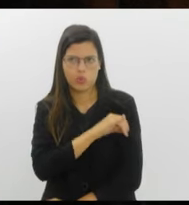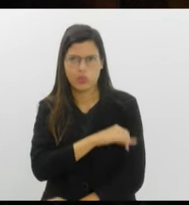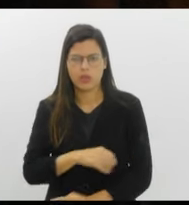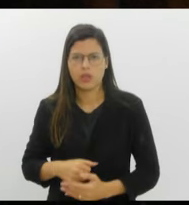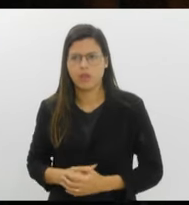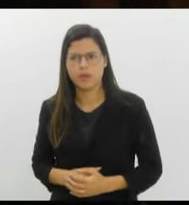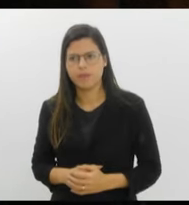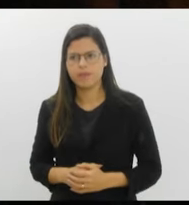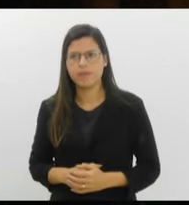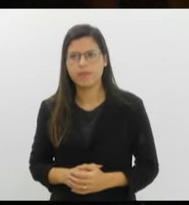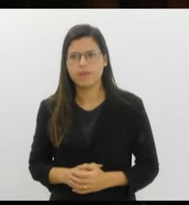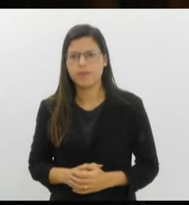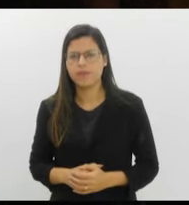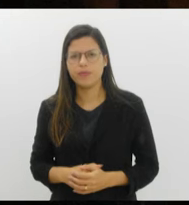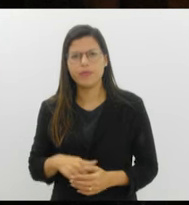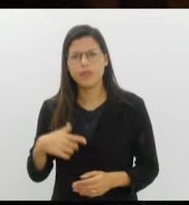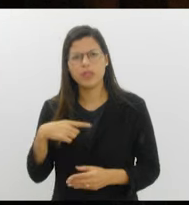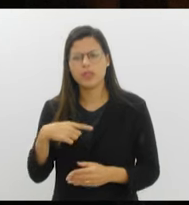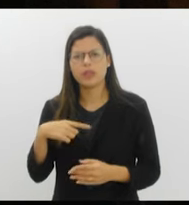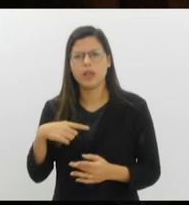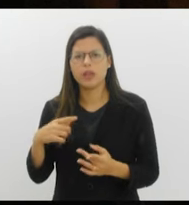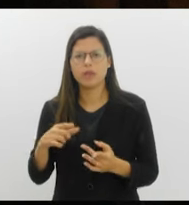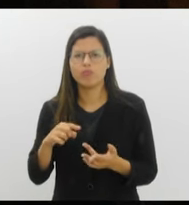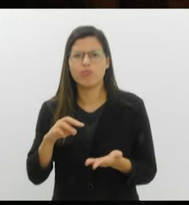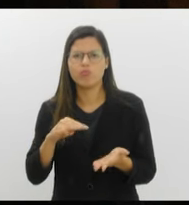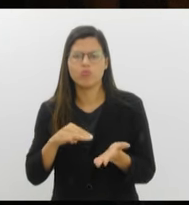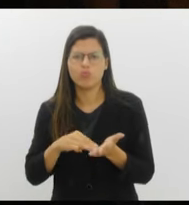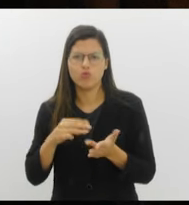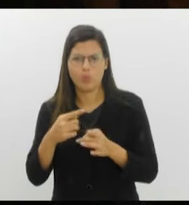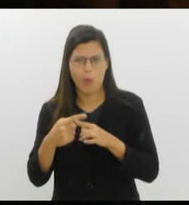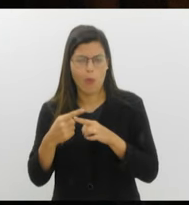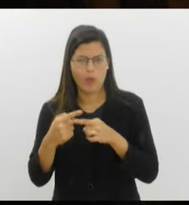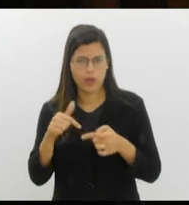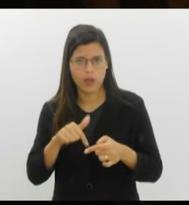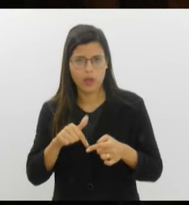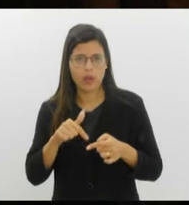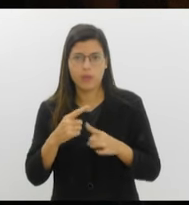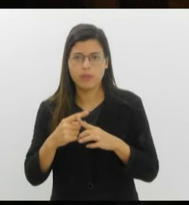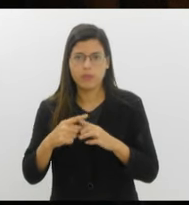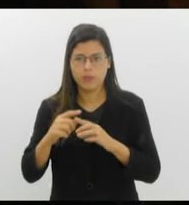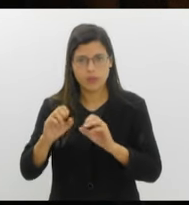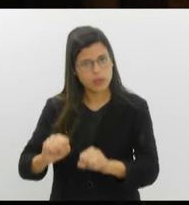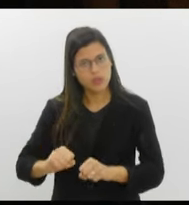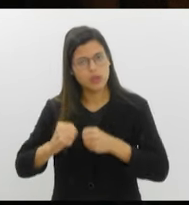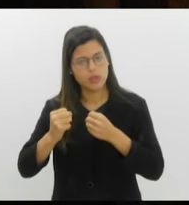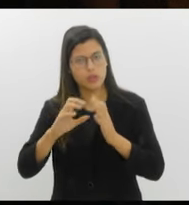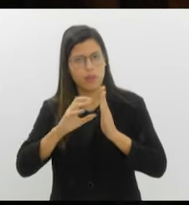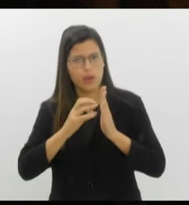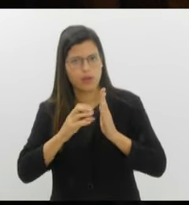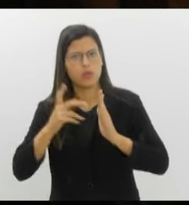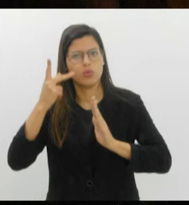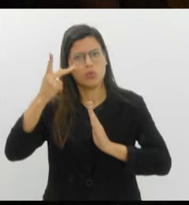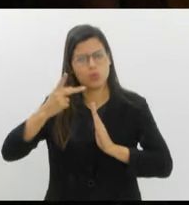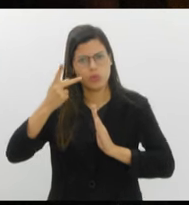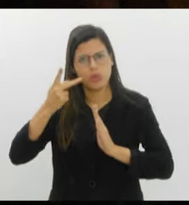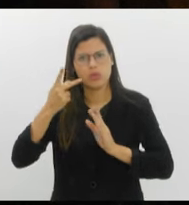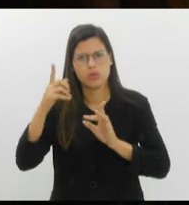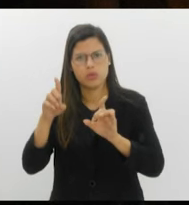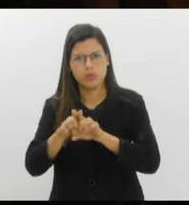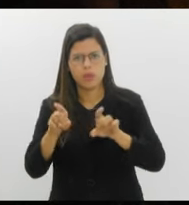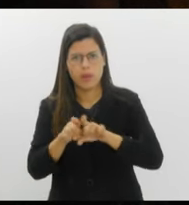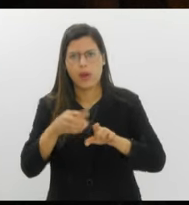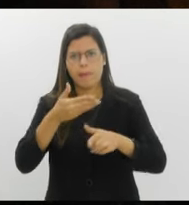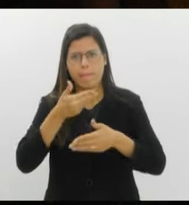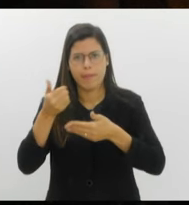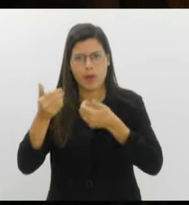simples, uma razão fundamental, né? A dedicação desse partido e desses parlamentares à